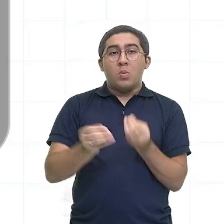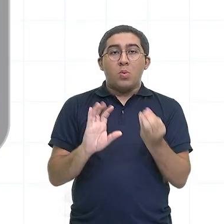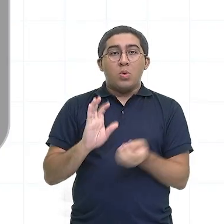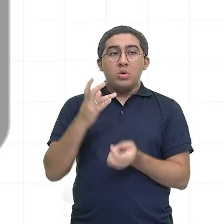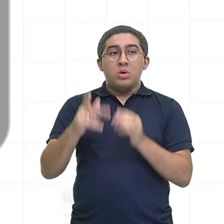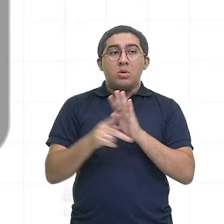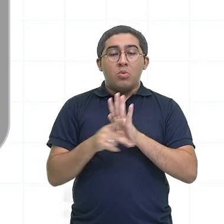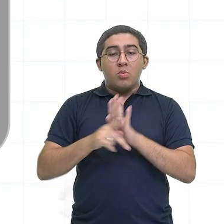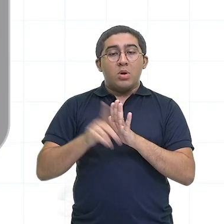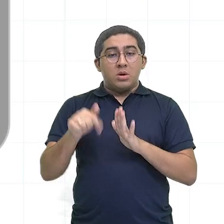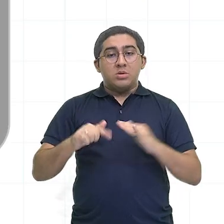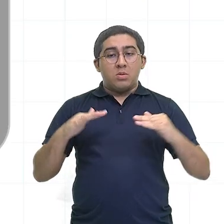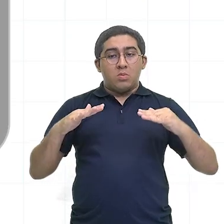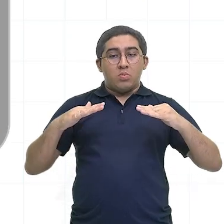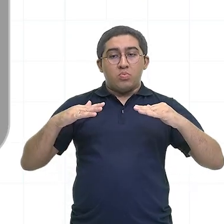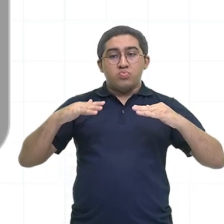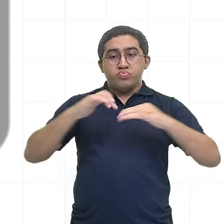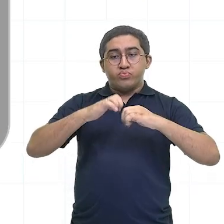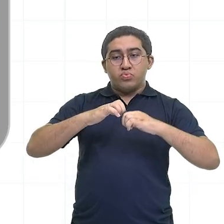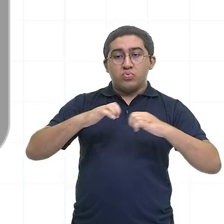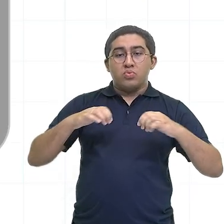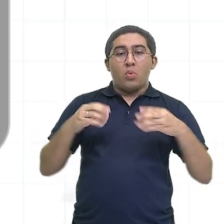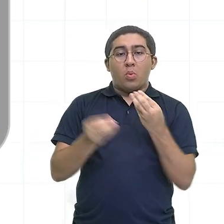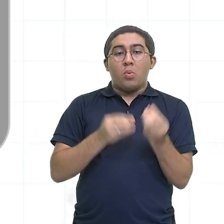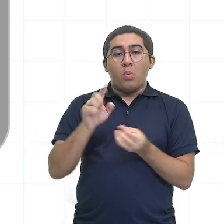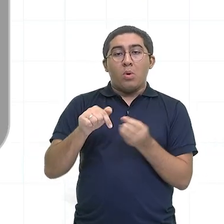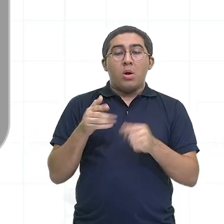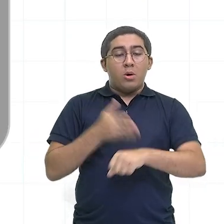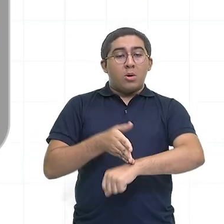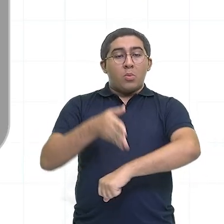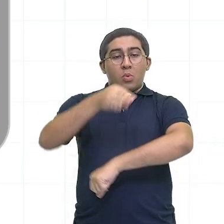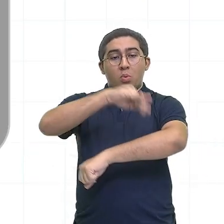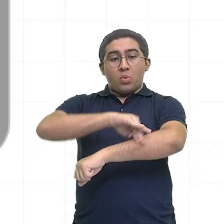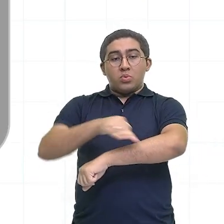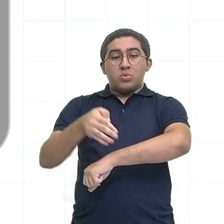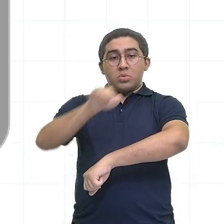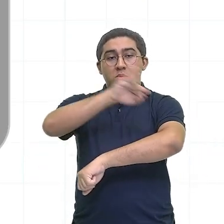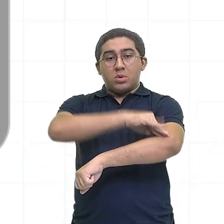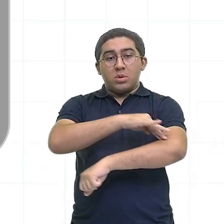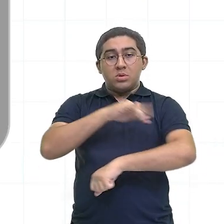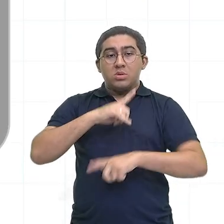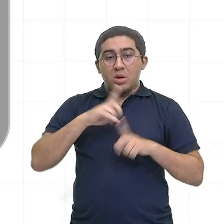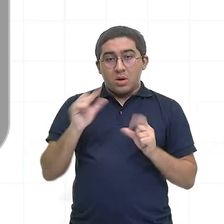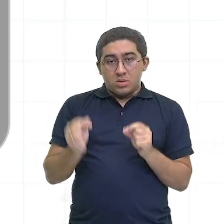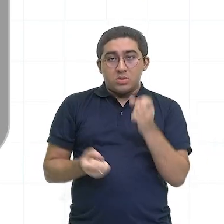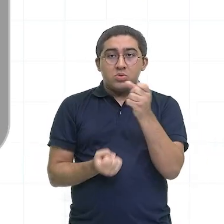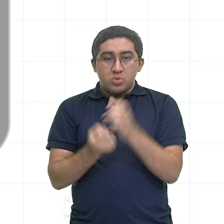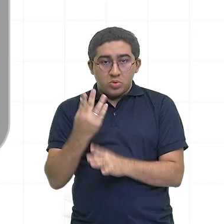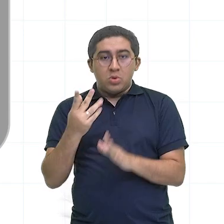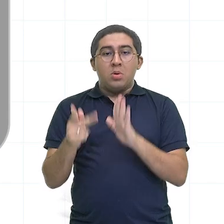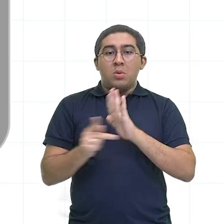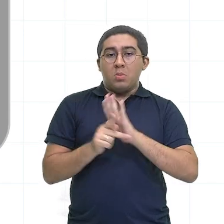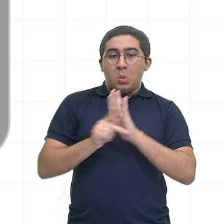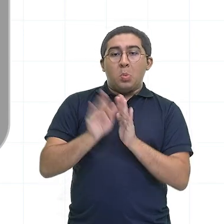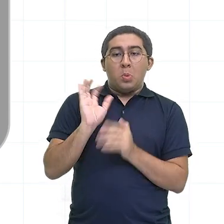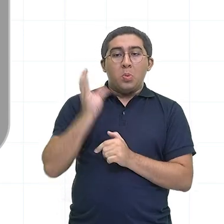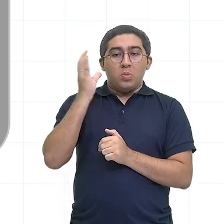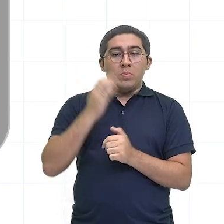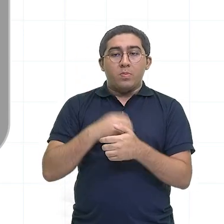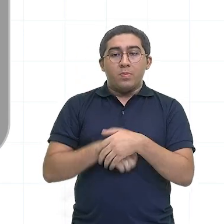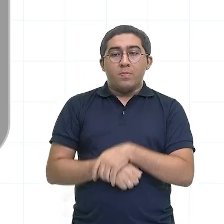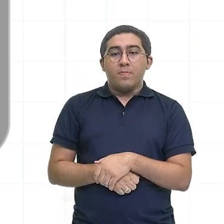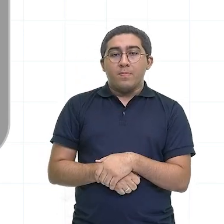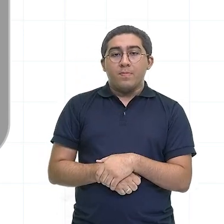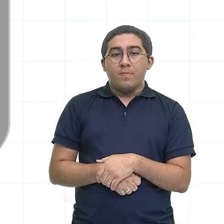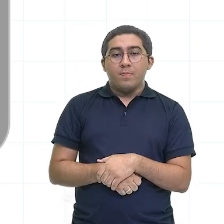as chamadas dobras. A formação das montanhas vem a partir dessa situação, né? Você tem ali então